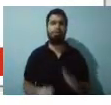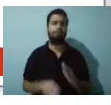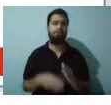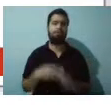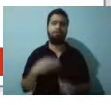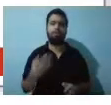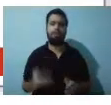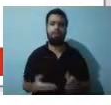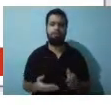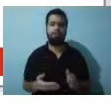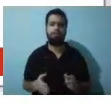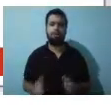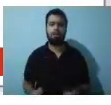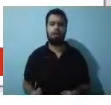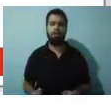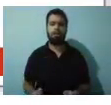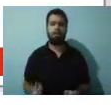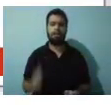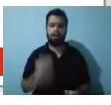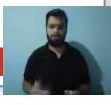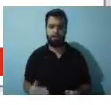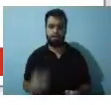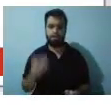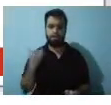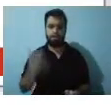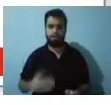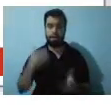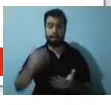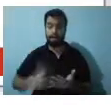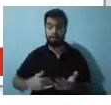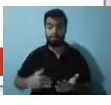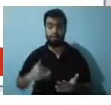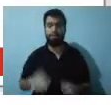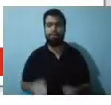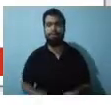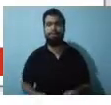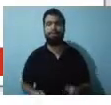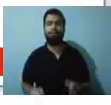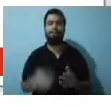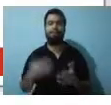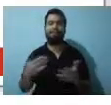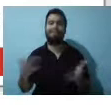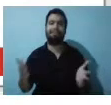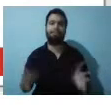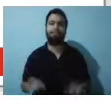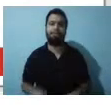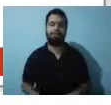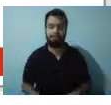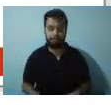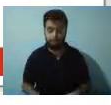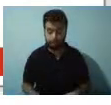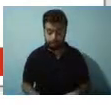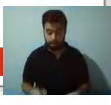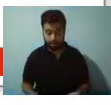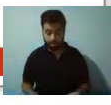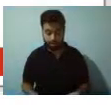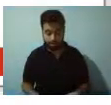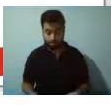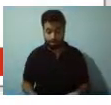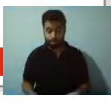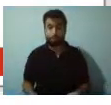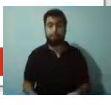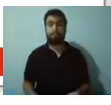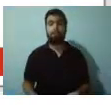quanto acabou o sistema socialista aí, né, que caiu, melhor dizendo, né, quedou, né, ia falar quedou, nada a ver.